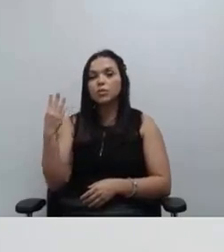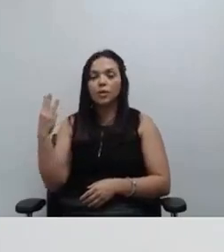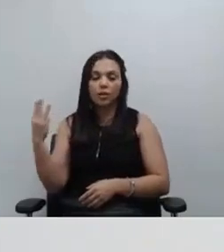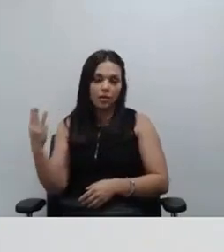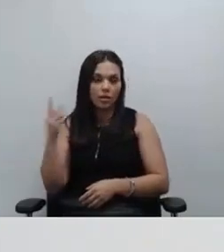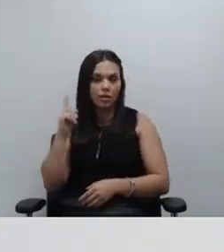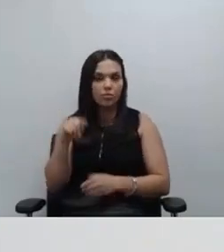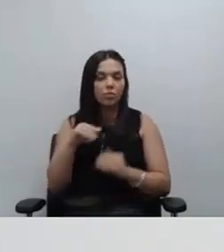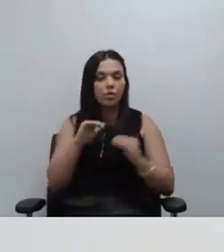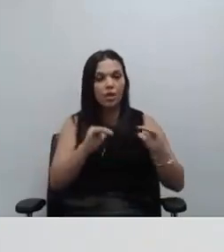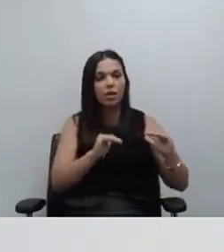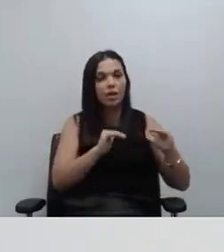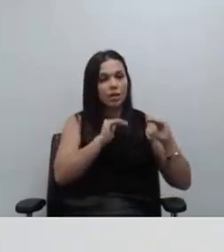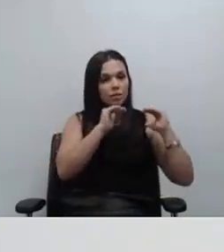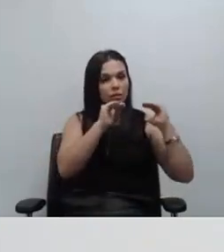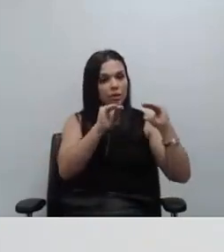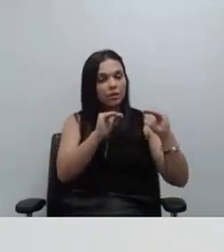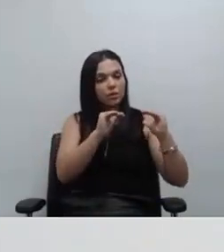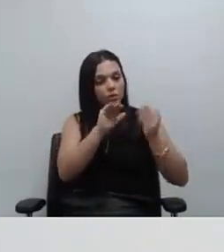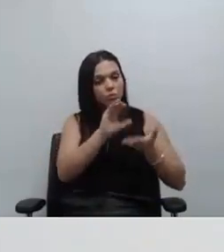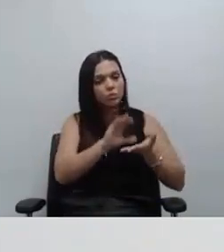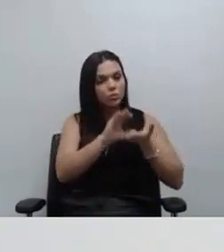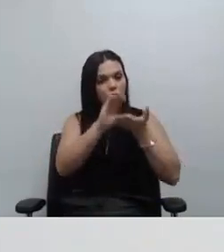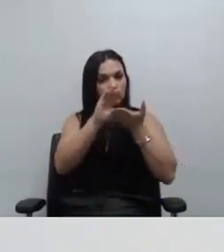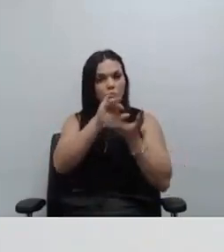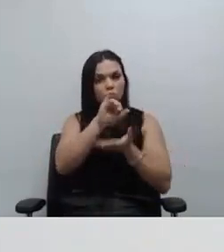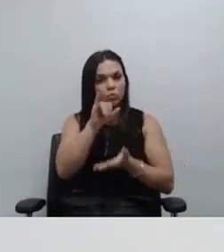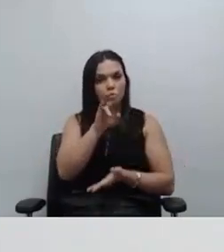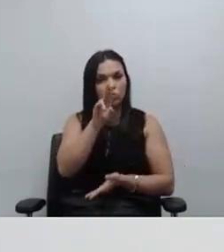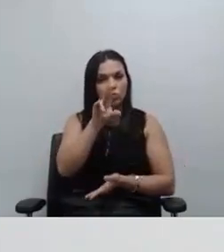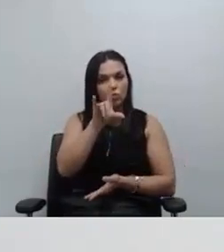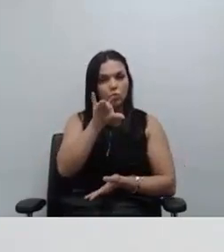2024-0012-243, do excelentíssimo conselheiro Júlio César Tanoni.